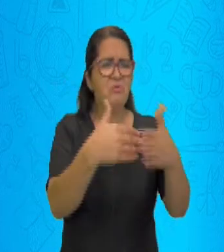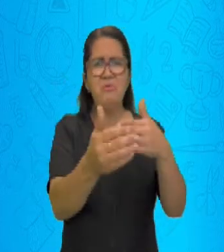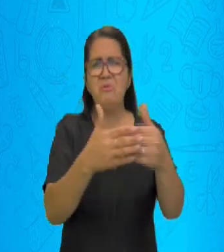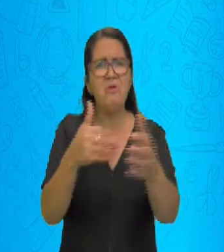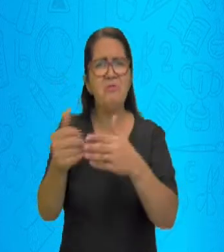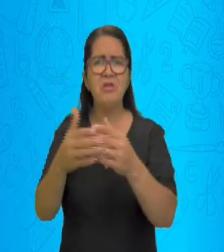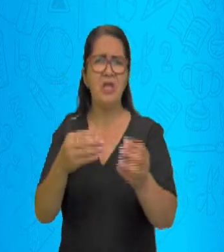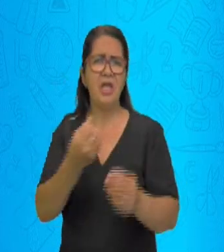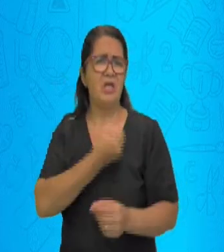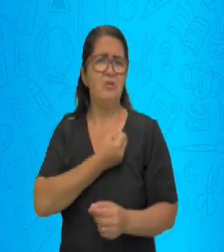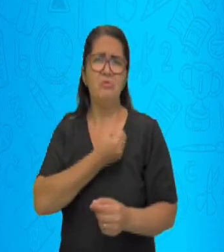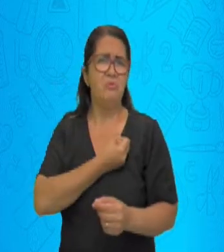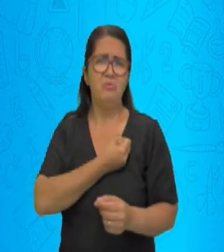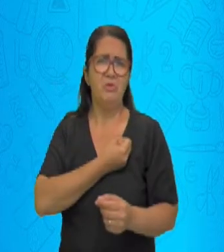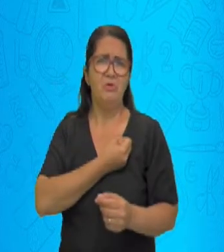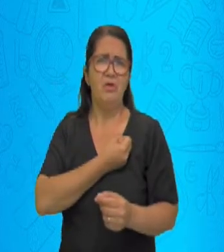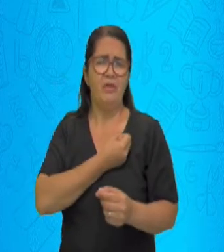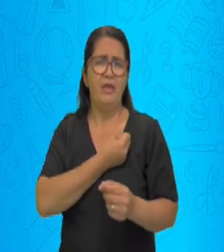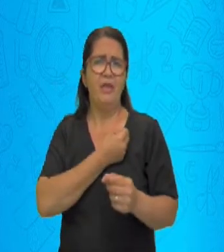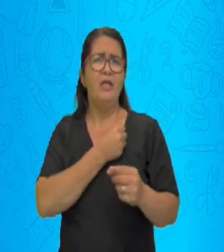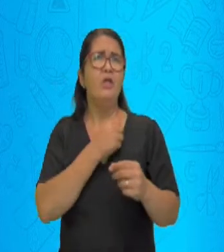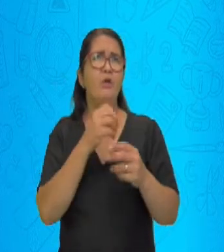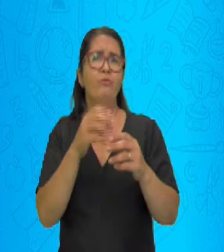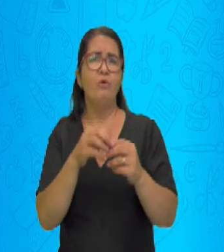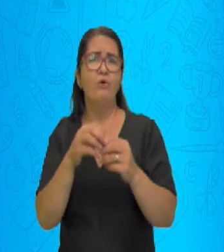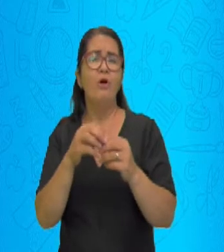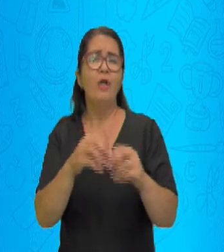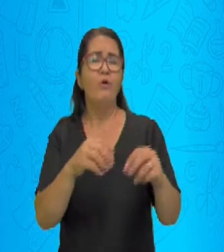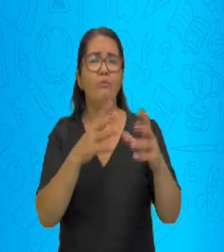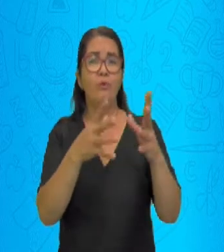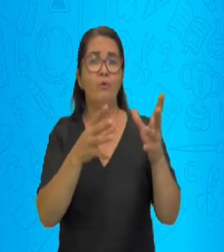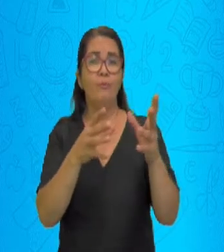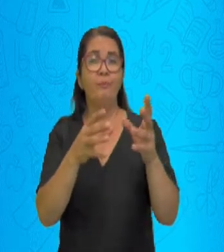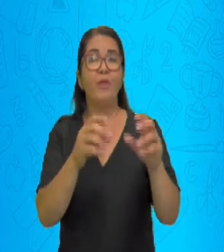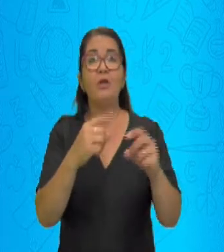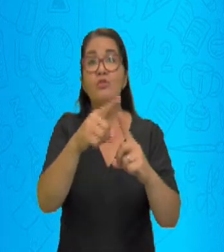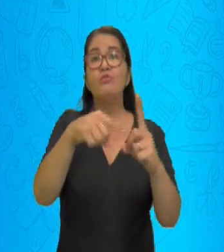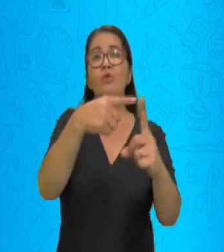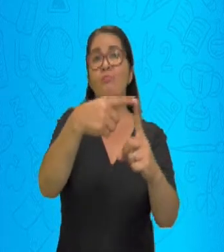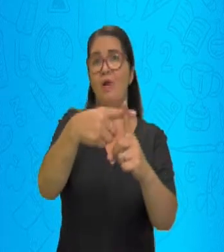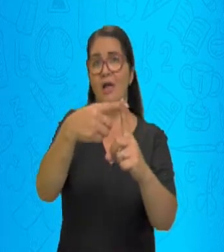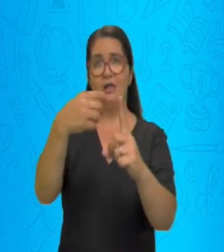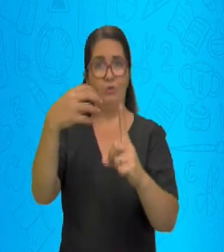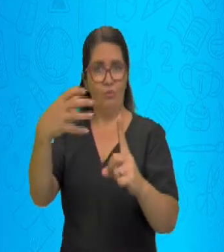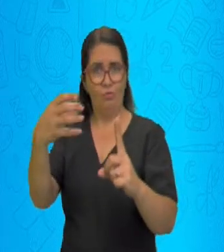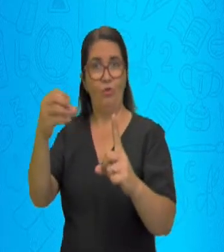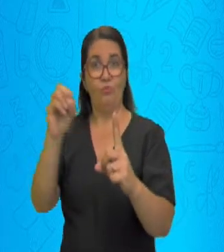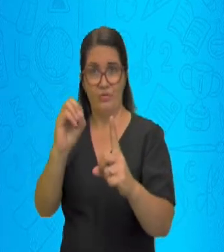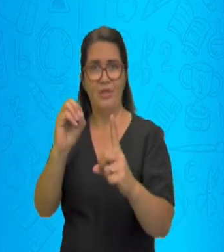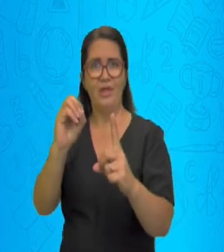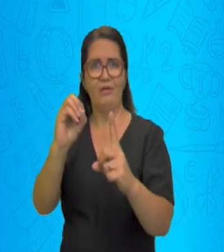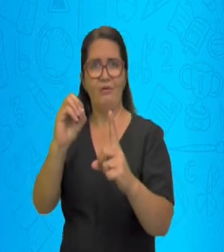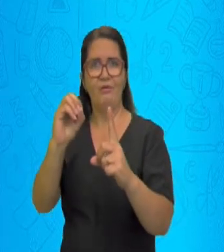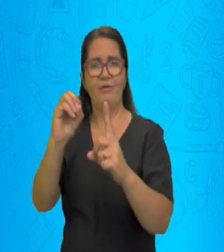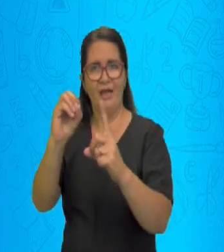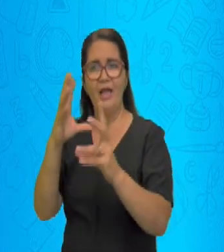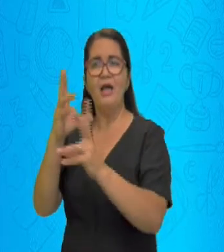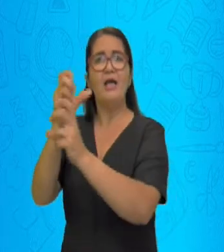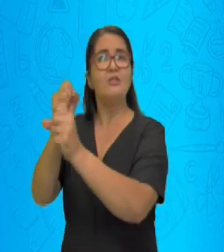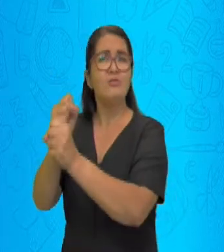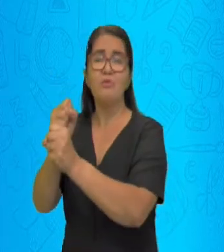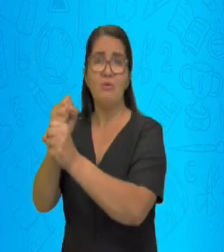vamos ter o próprio número como resultado. Então, essa é a propriedade do elemento neutro. Observe aqui no